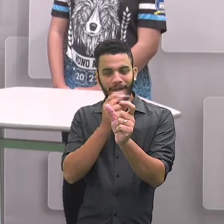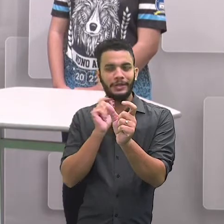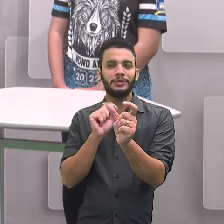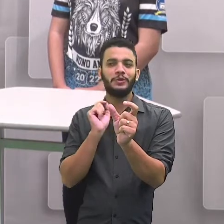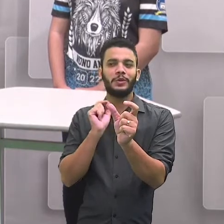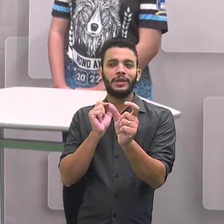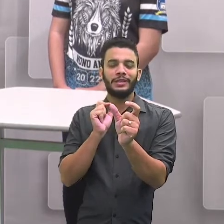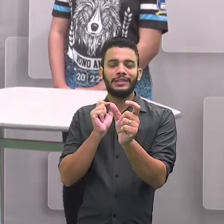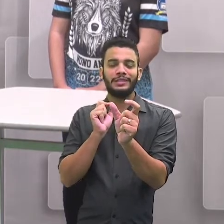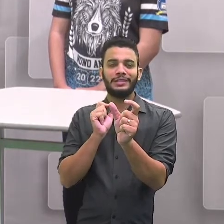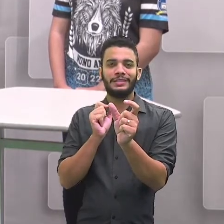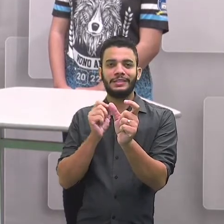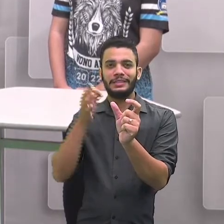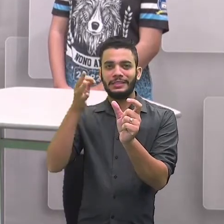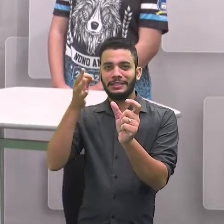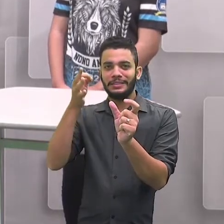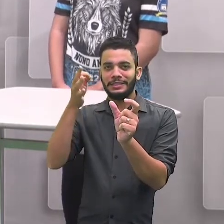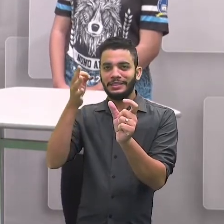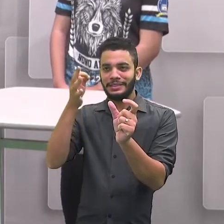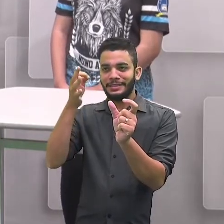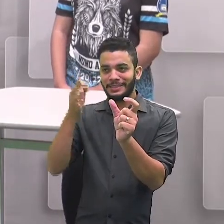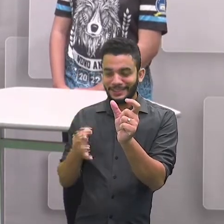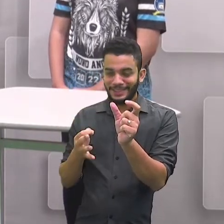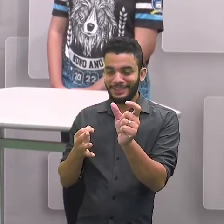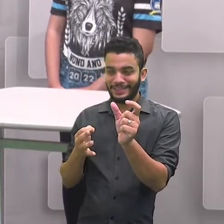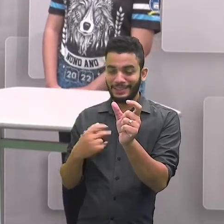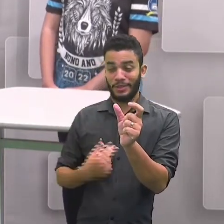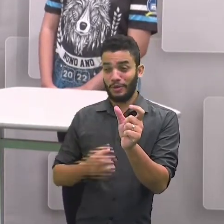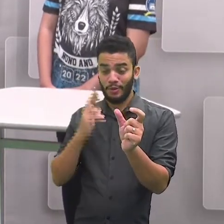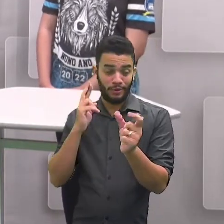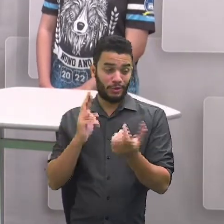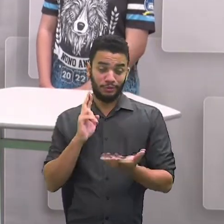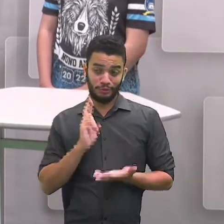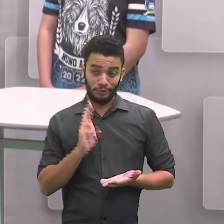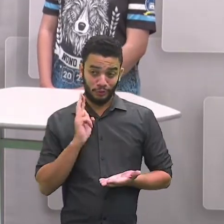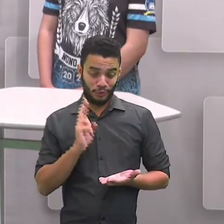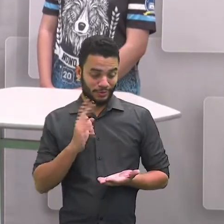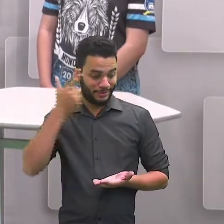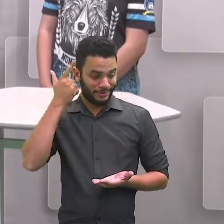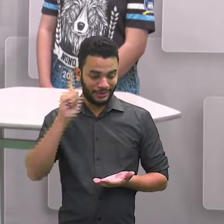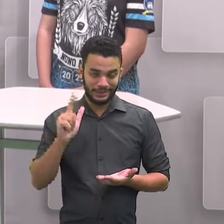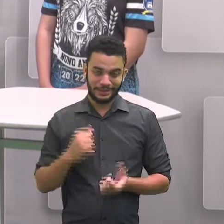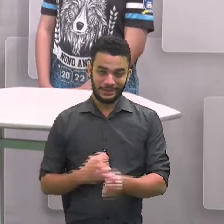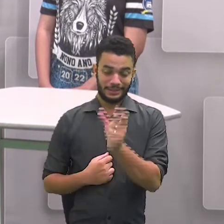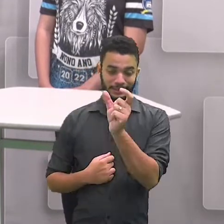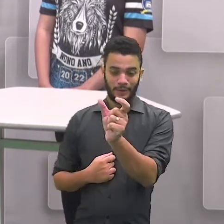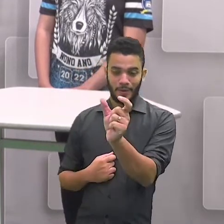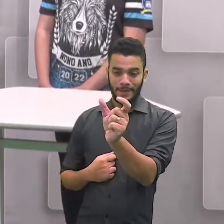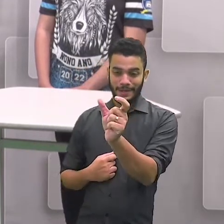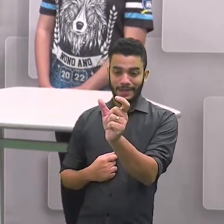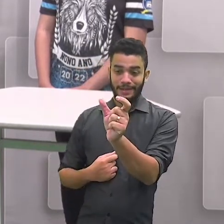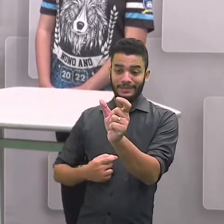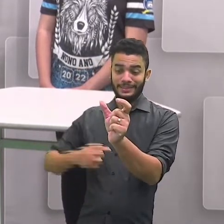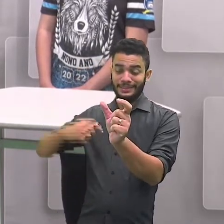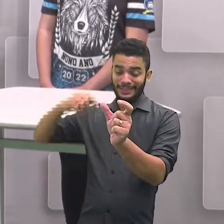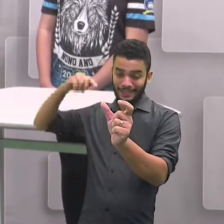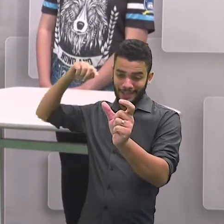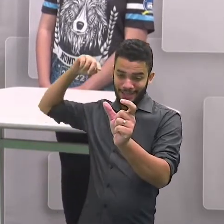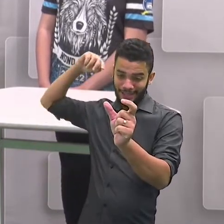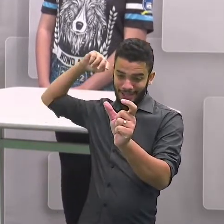Tem certeza do que você soletrou? Espero que sim. Então, a sua palavra está